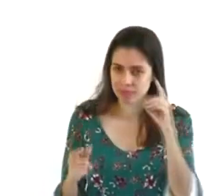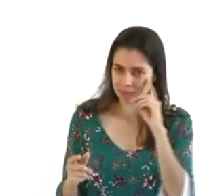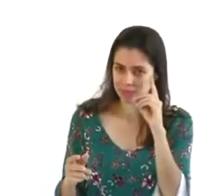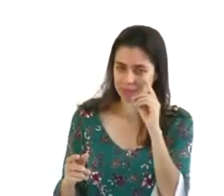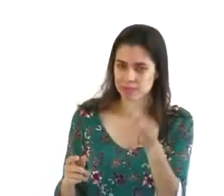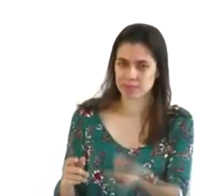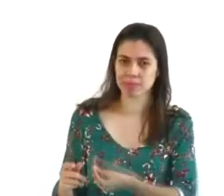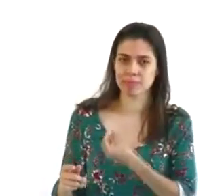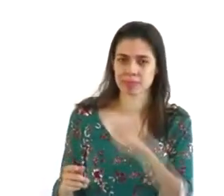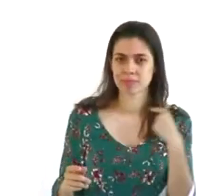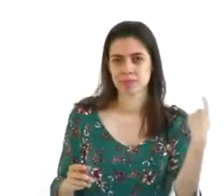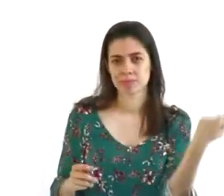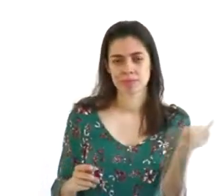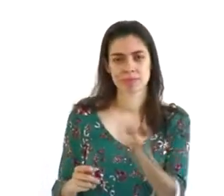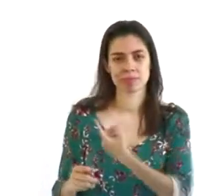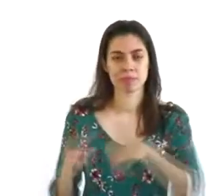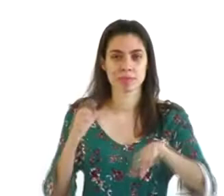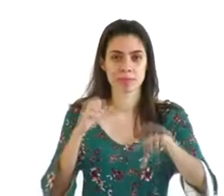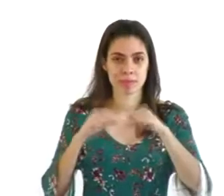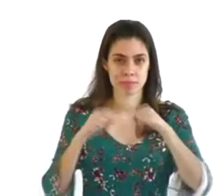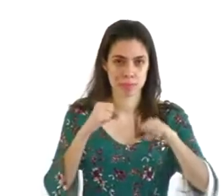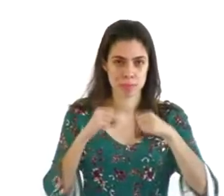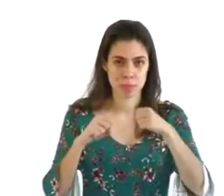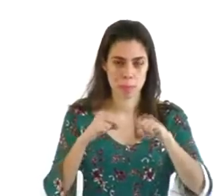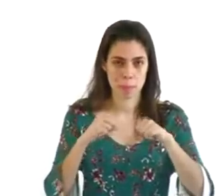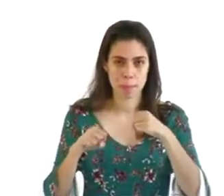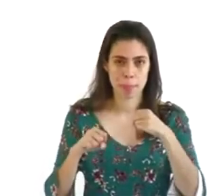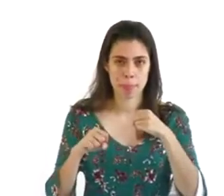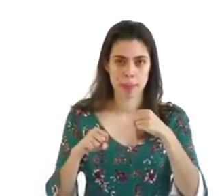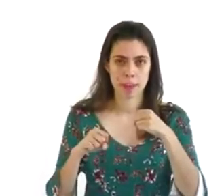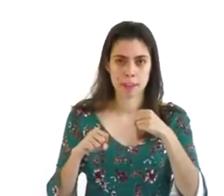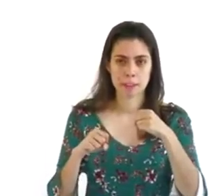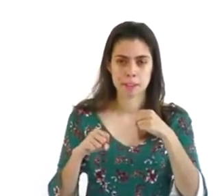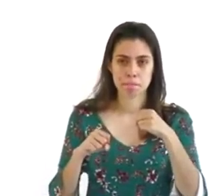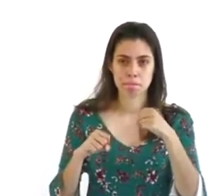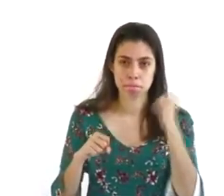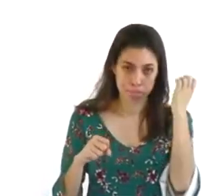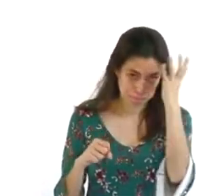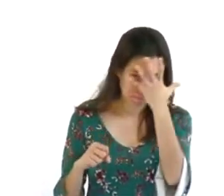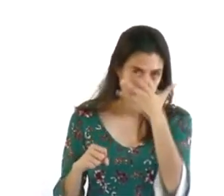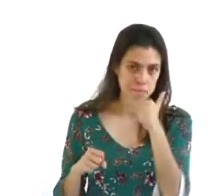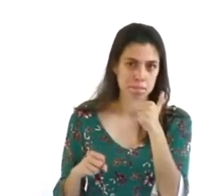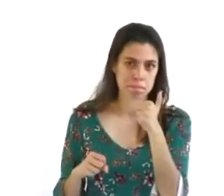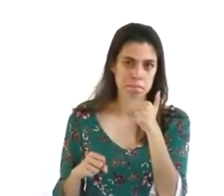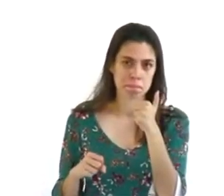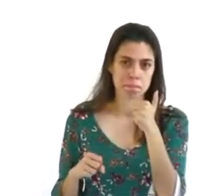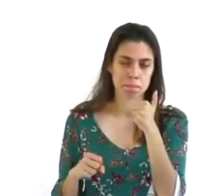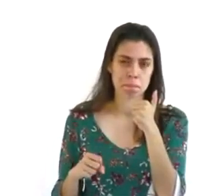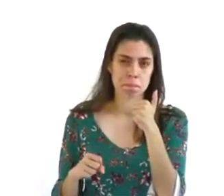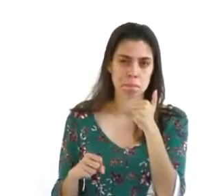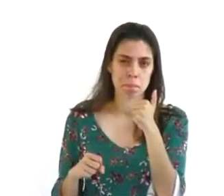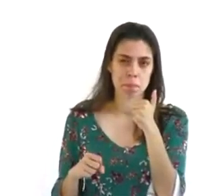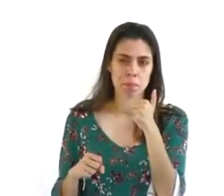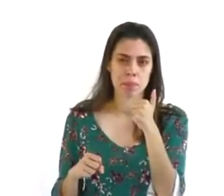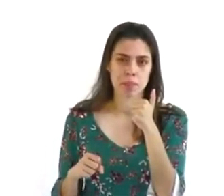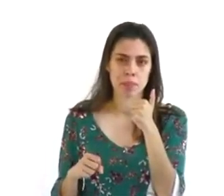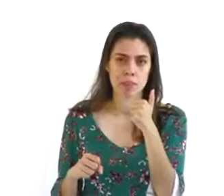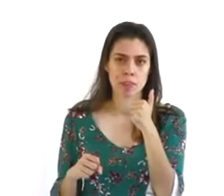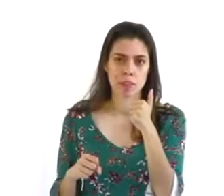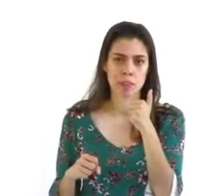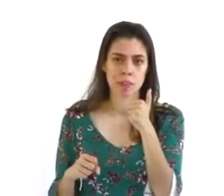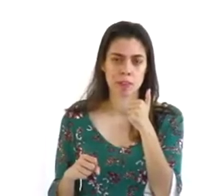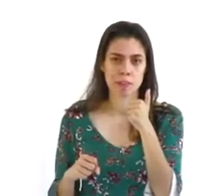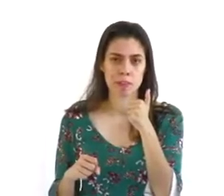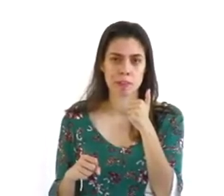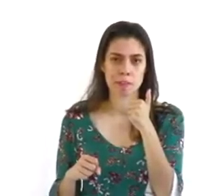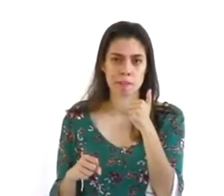Este salmo, ele traz uma divisão métrica bem interessante. E algumas pessoas às vezes falam: pastor, eu não gosto muito